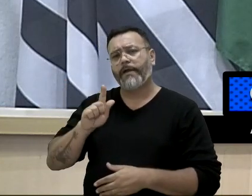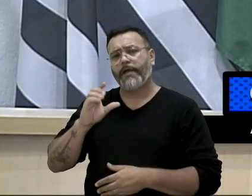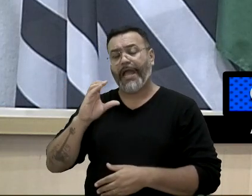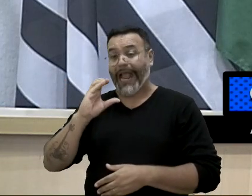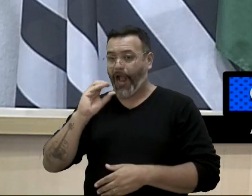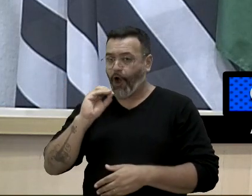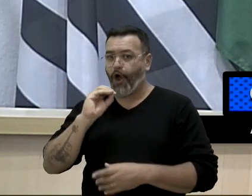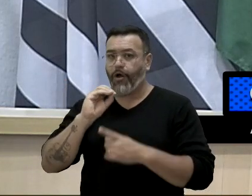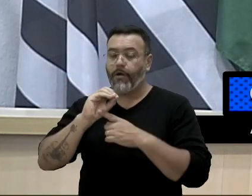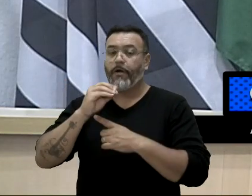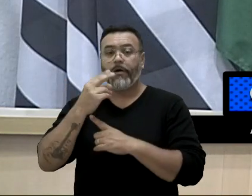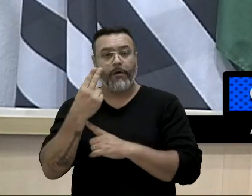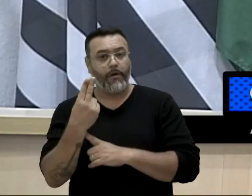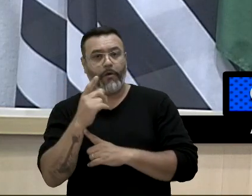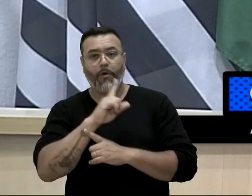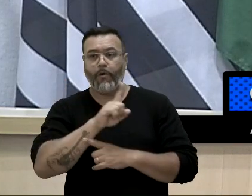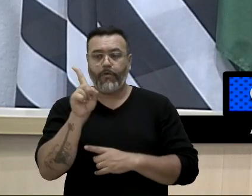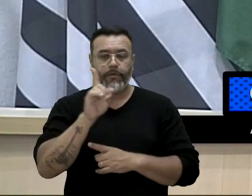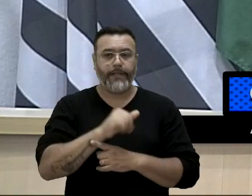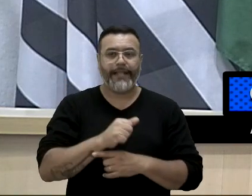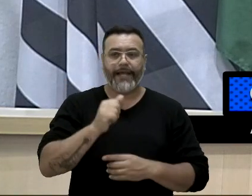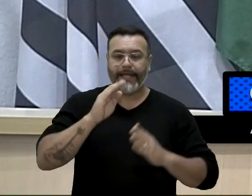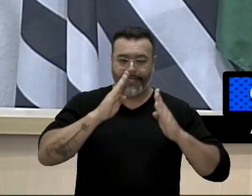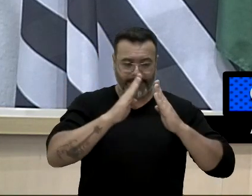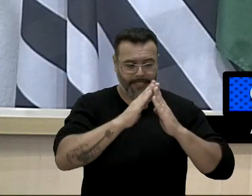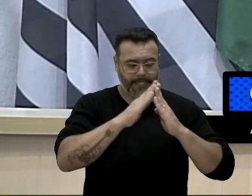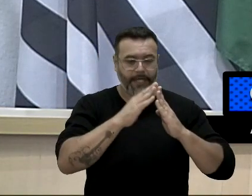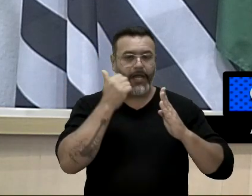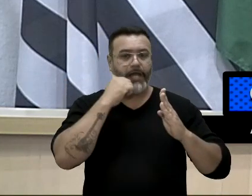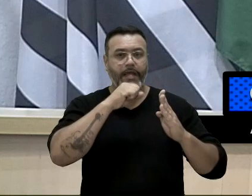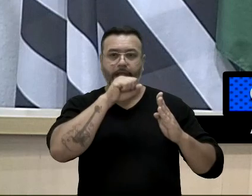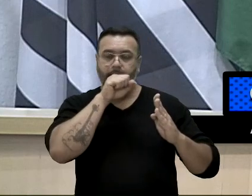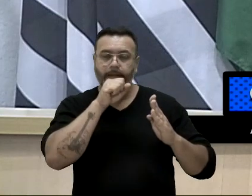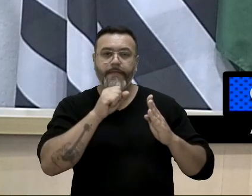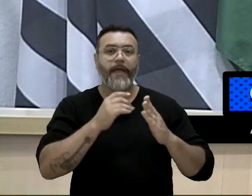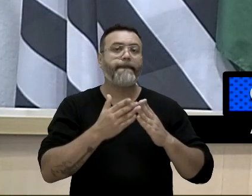forma ambulatorial mesmo na Casa da Mãe Taubatiana.